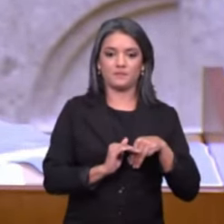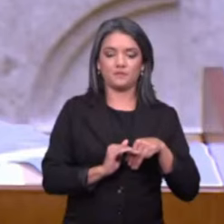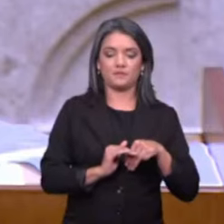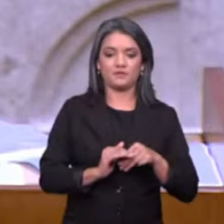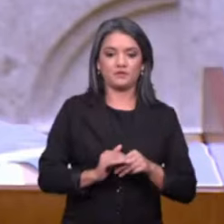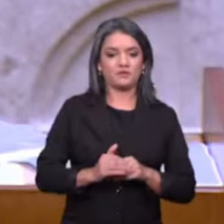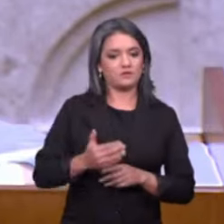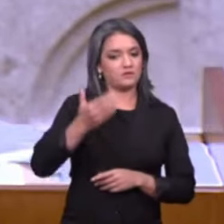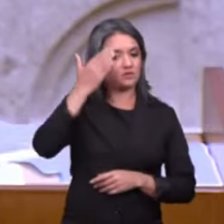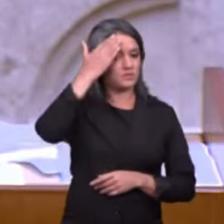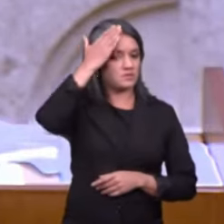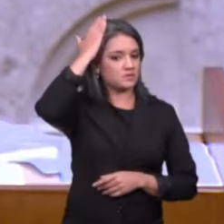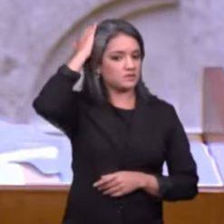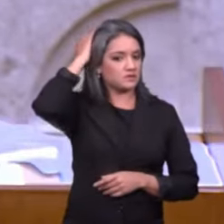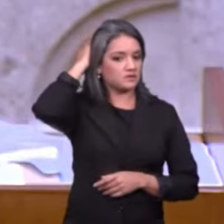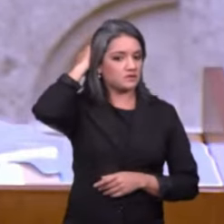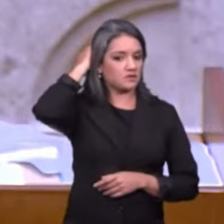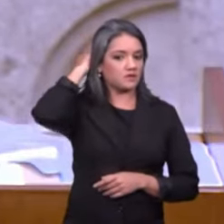Cristiano Zanin